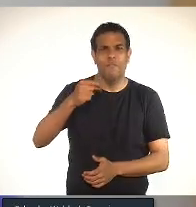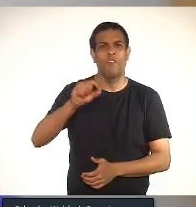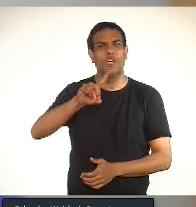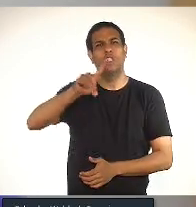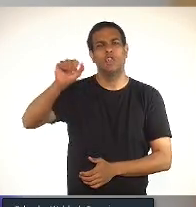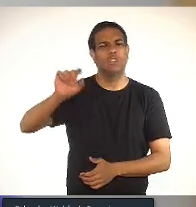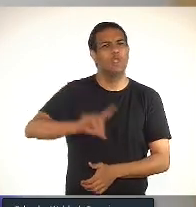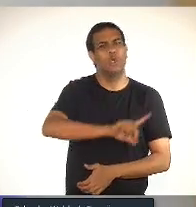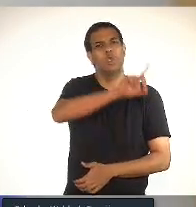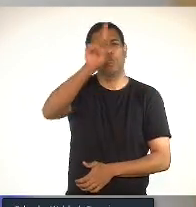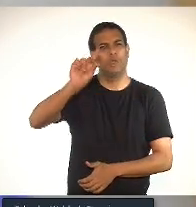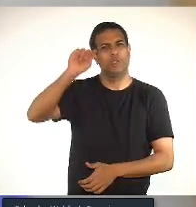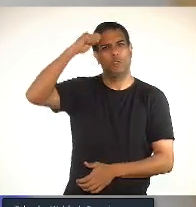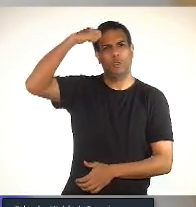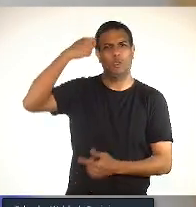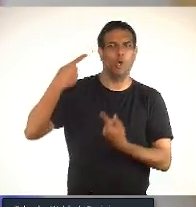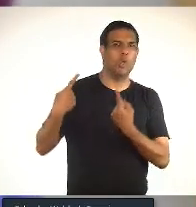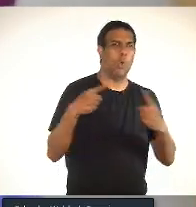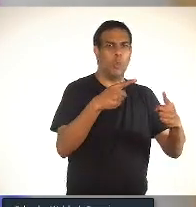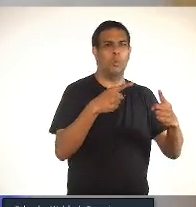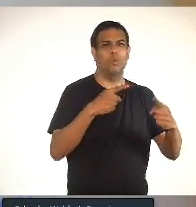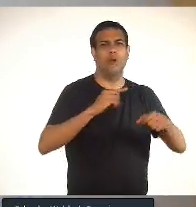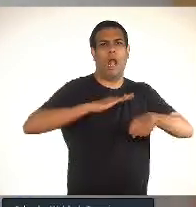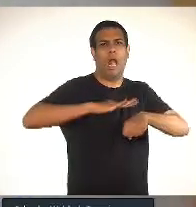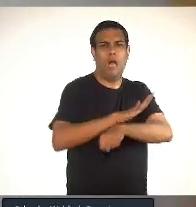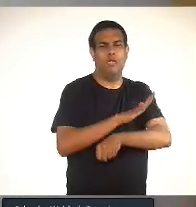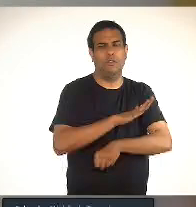Dandara, viva a luta antirracista no Brasil.